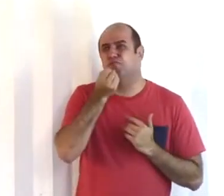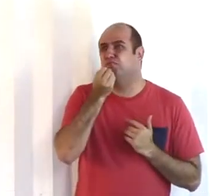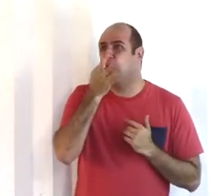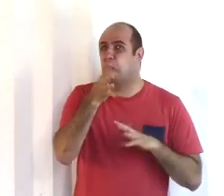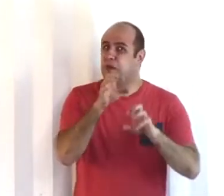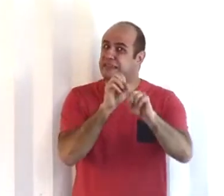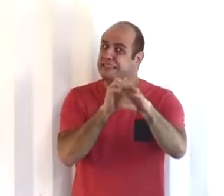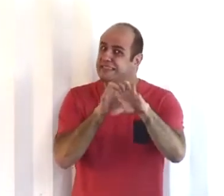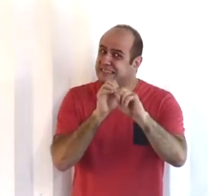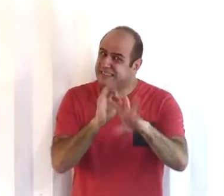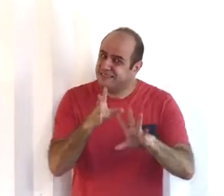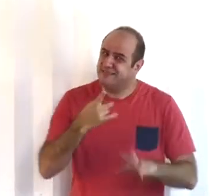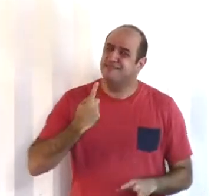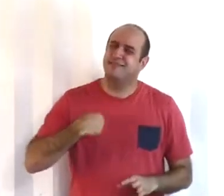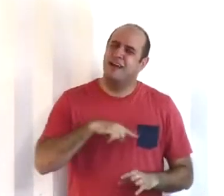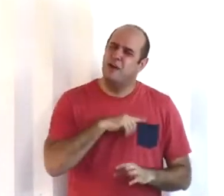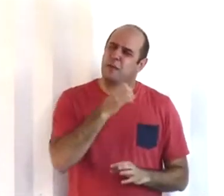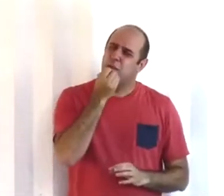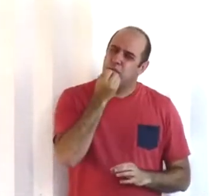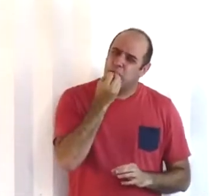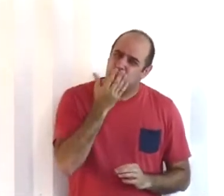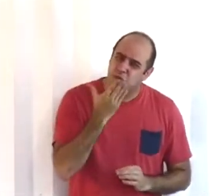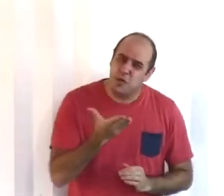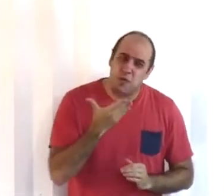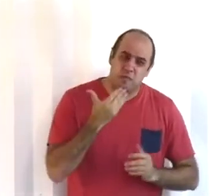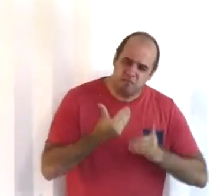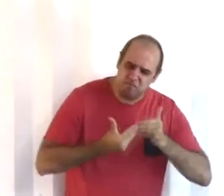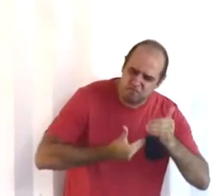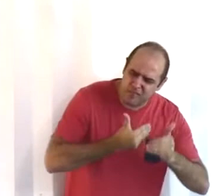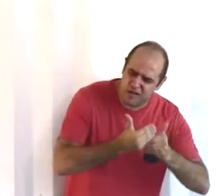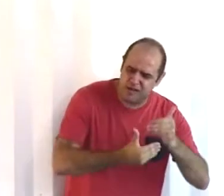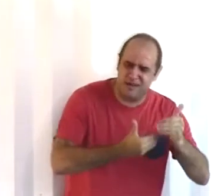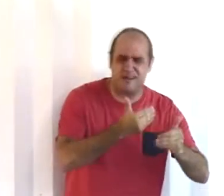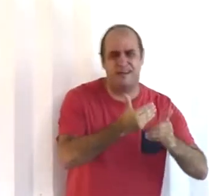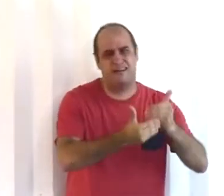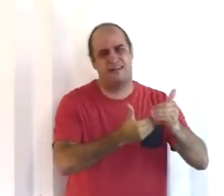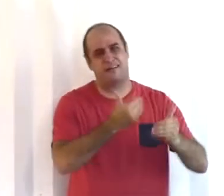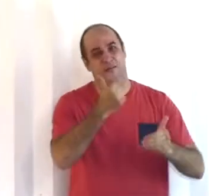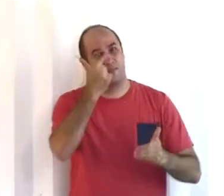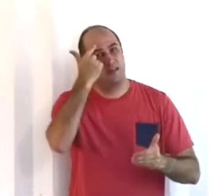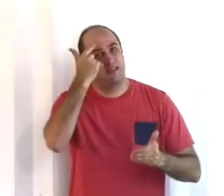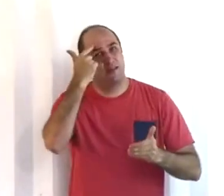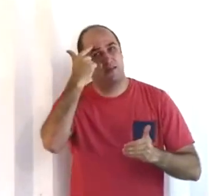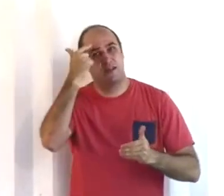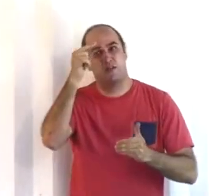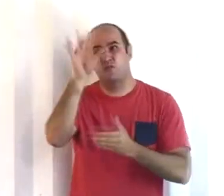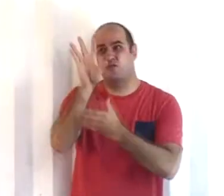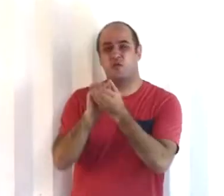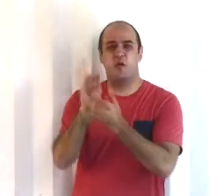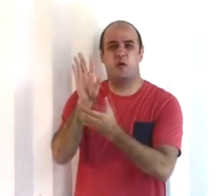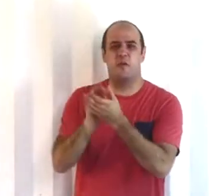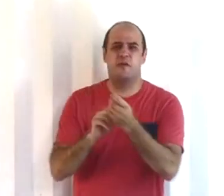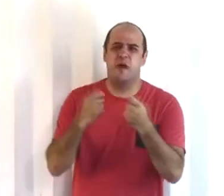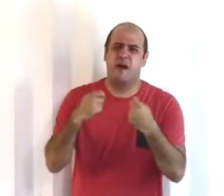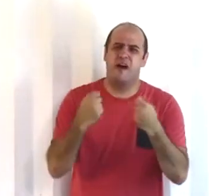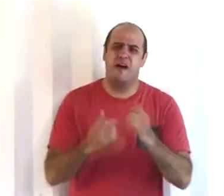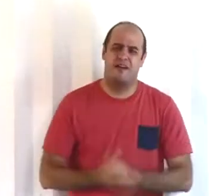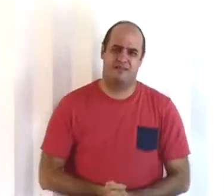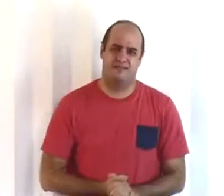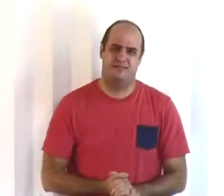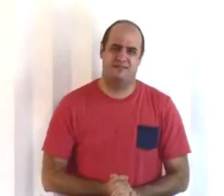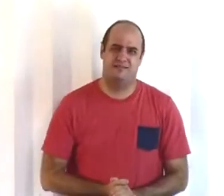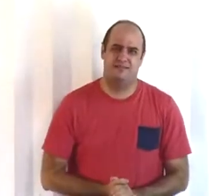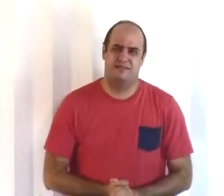sermos bons, sermos aperfeiçoados ao pensamento dele. Põe a sua causa, embora você possa